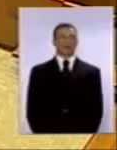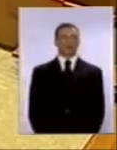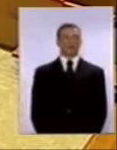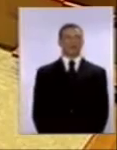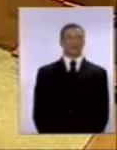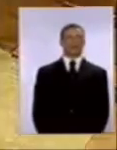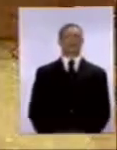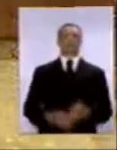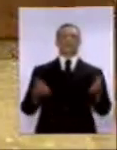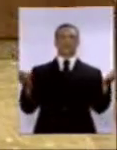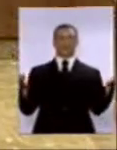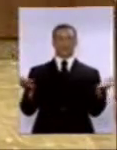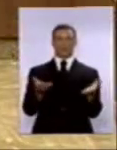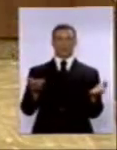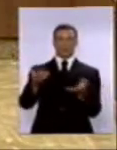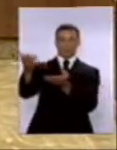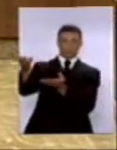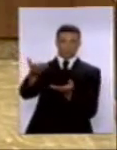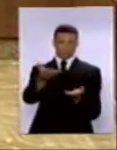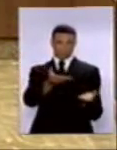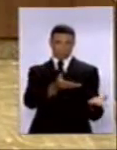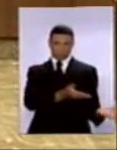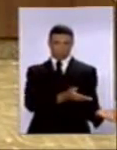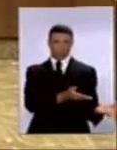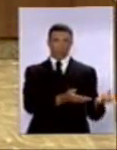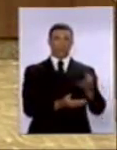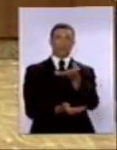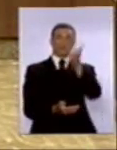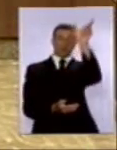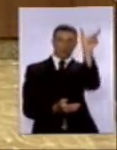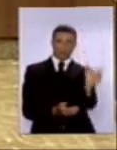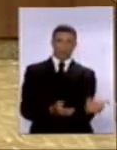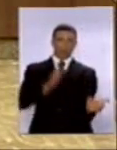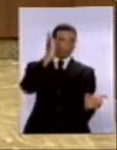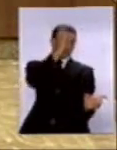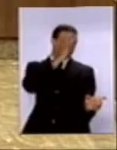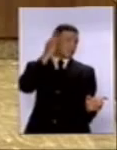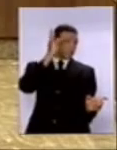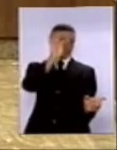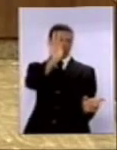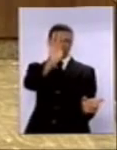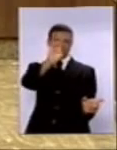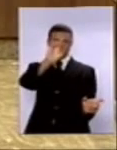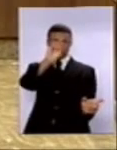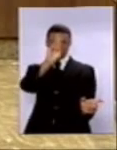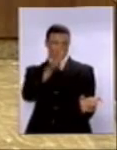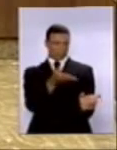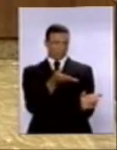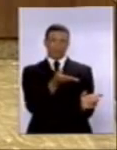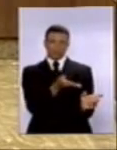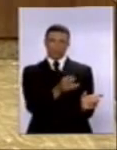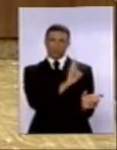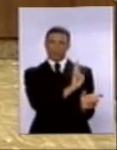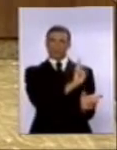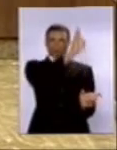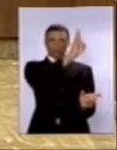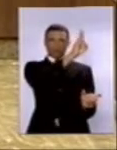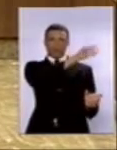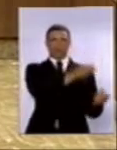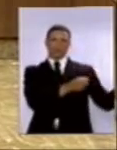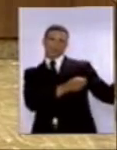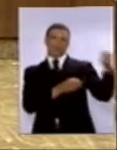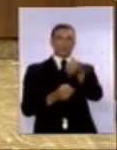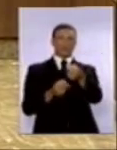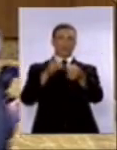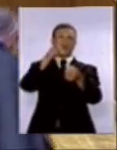convido sua excelência o senhor ministro teori albino zavascki a prestar o compromisso de posse